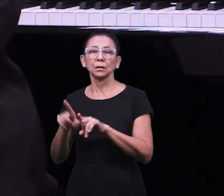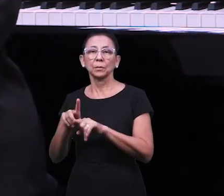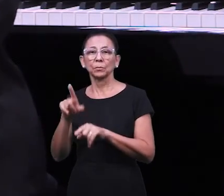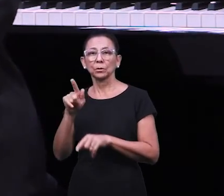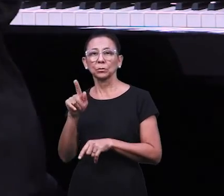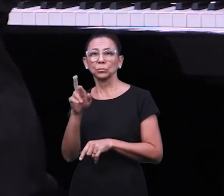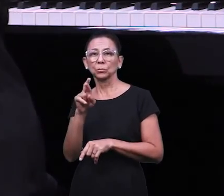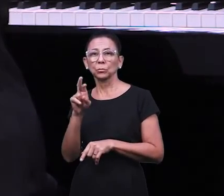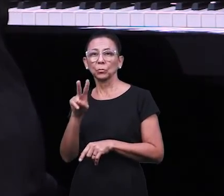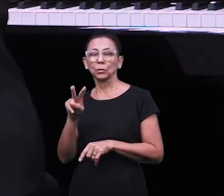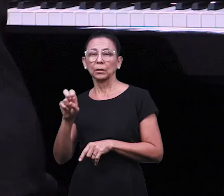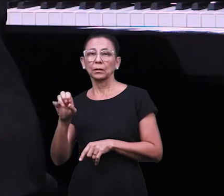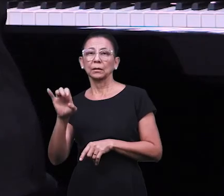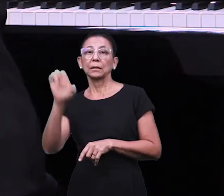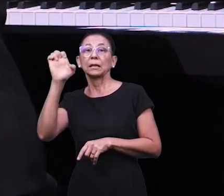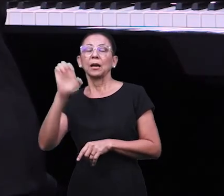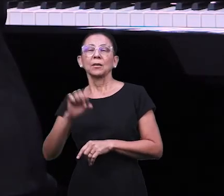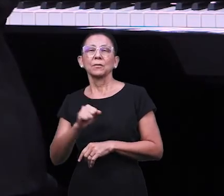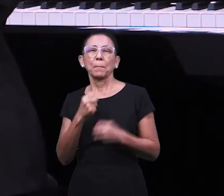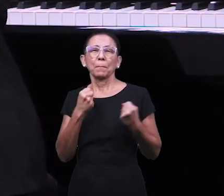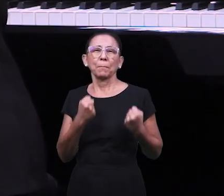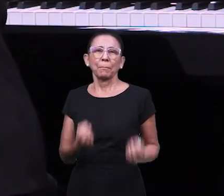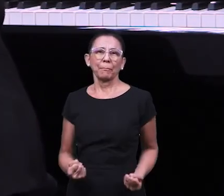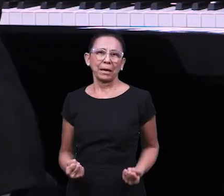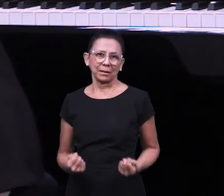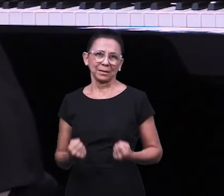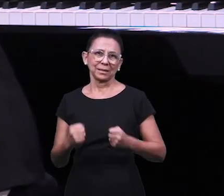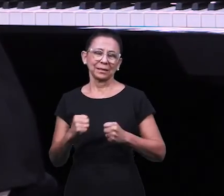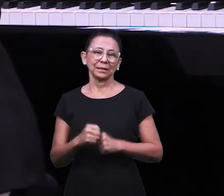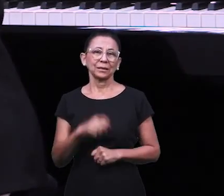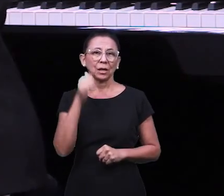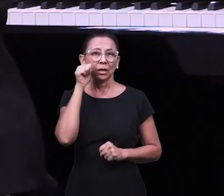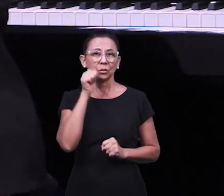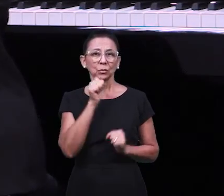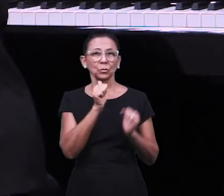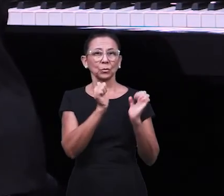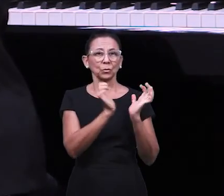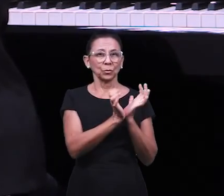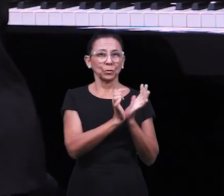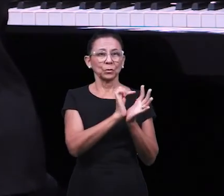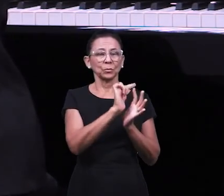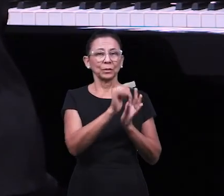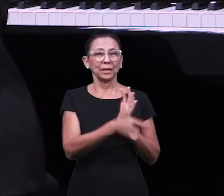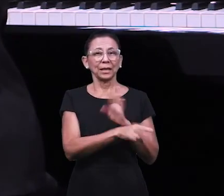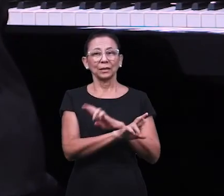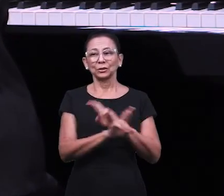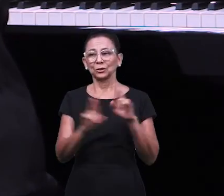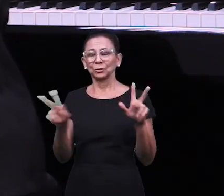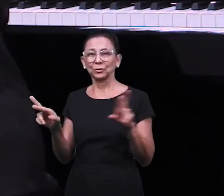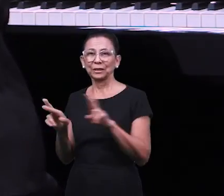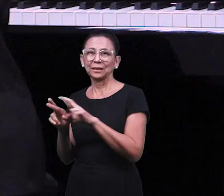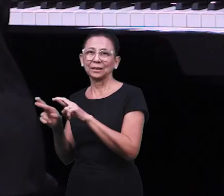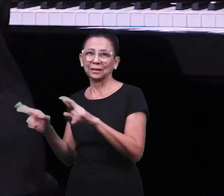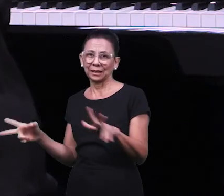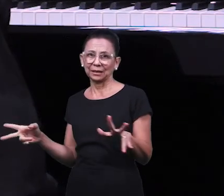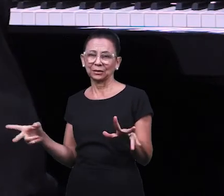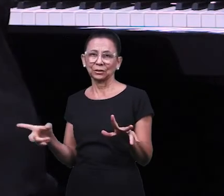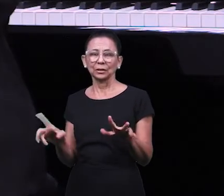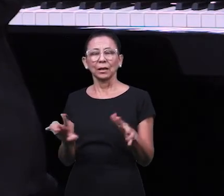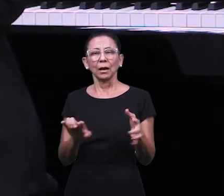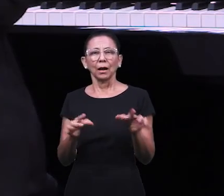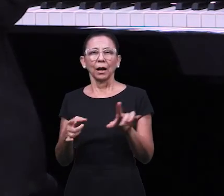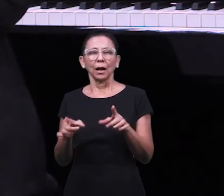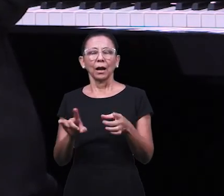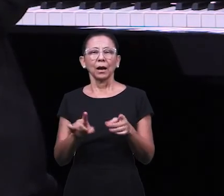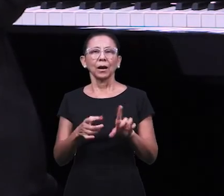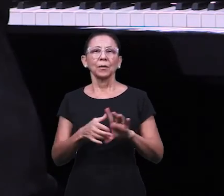vocal do feminino ela é mais próxima. Por isso que os arranjos são diferentes. É uma harmonia mais próxima mesmo. Então eu exploro muito